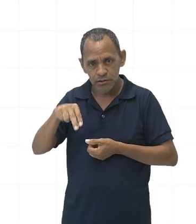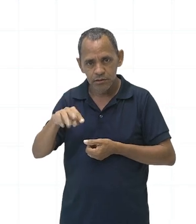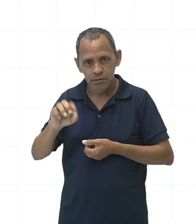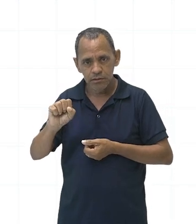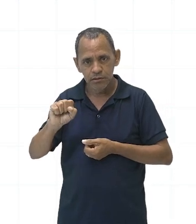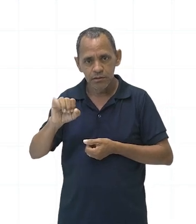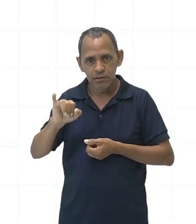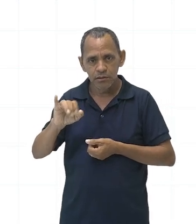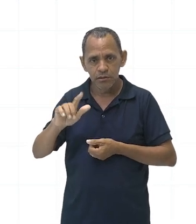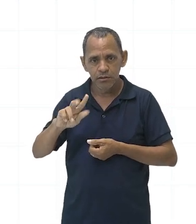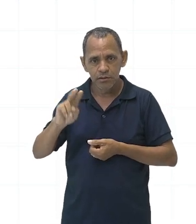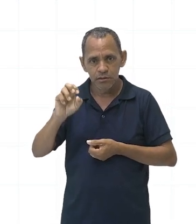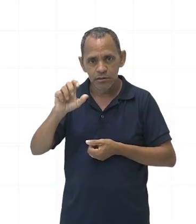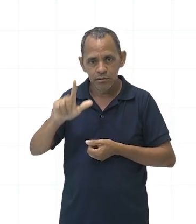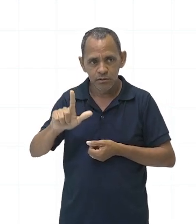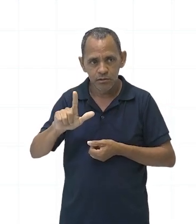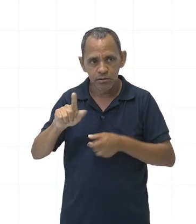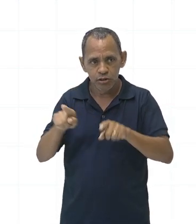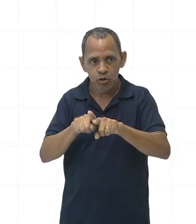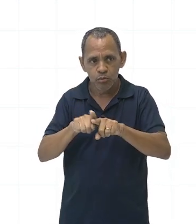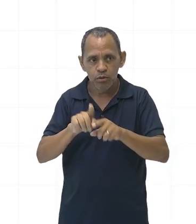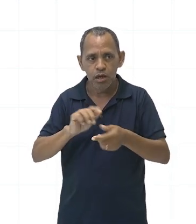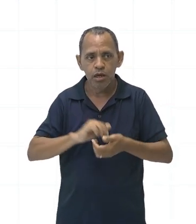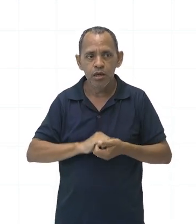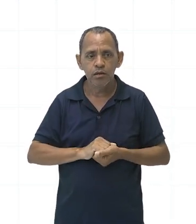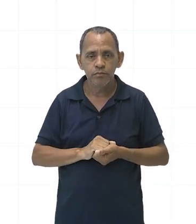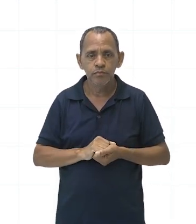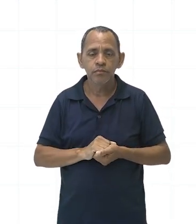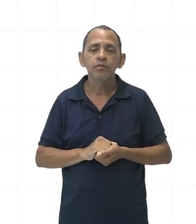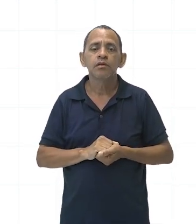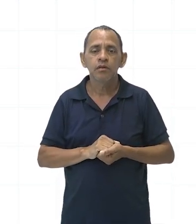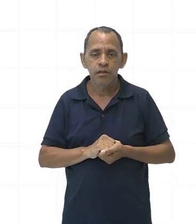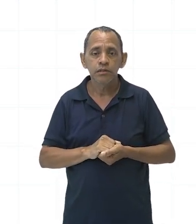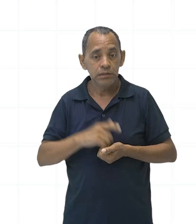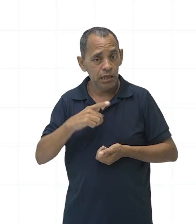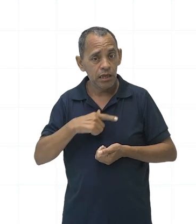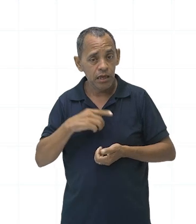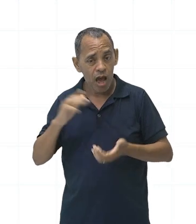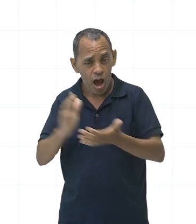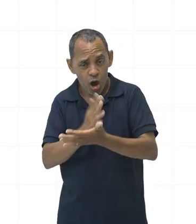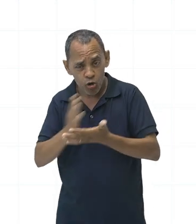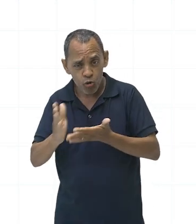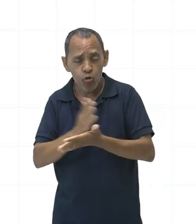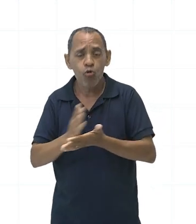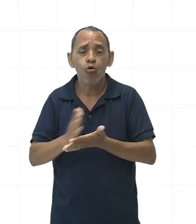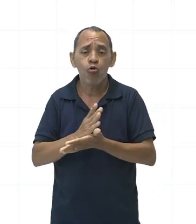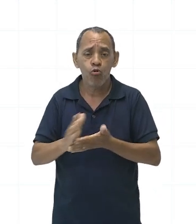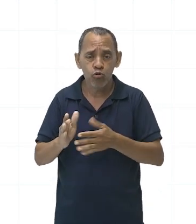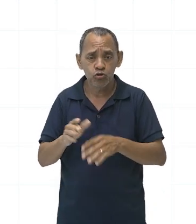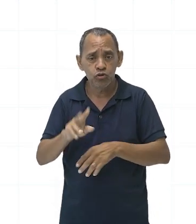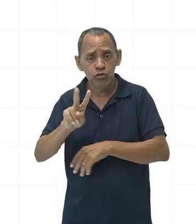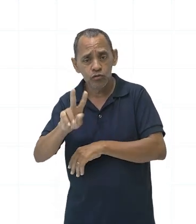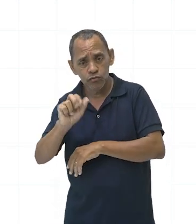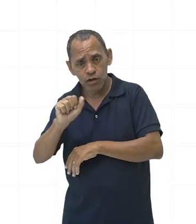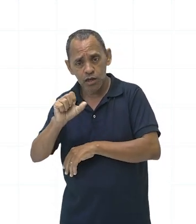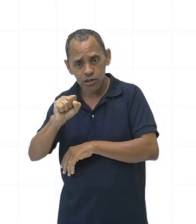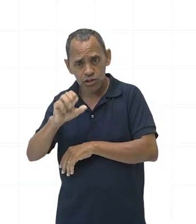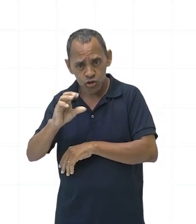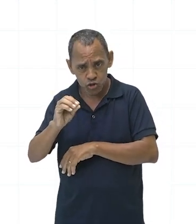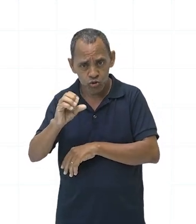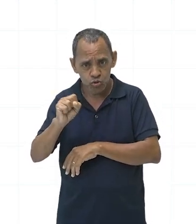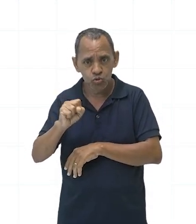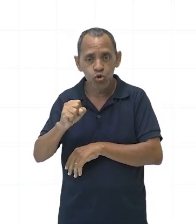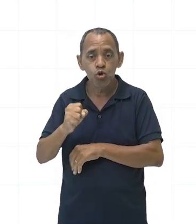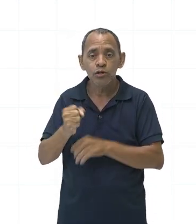abundante devido ao grande número de vasos sanguíneos concentrados nessa região do nosso corpo.